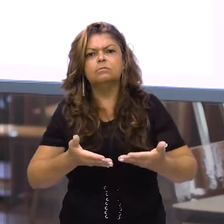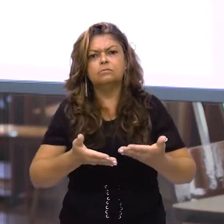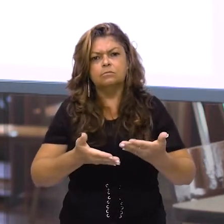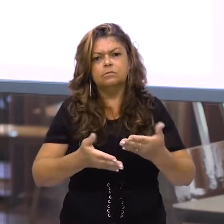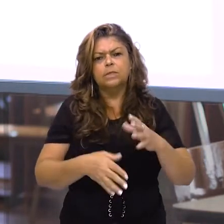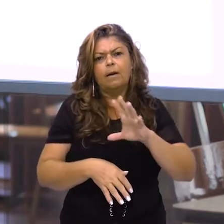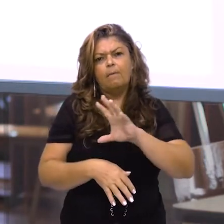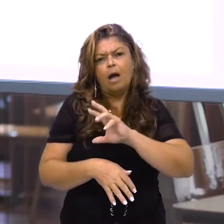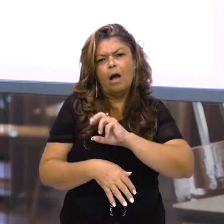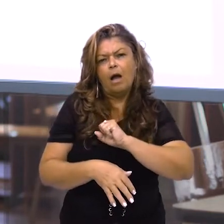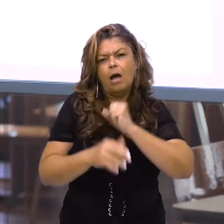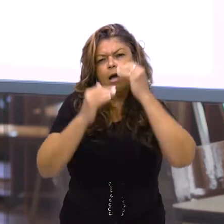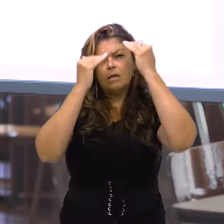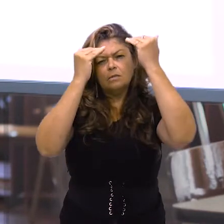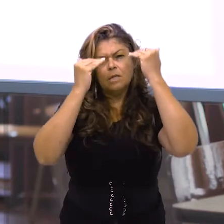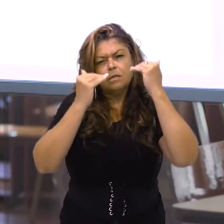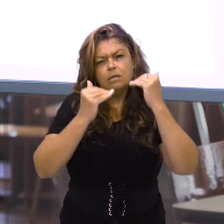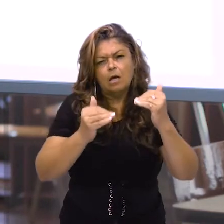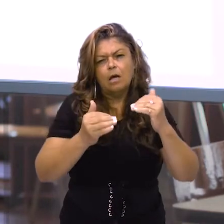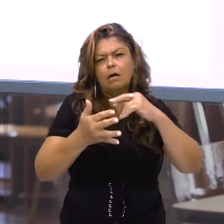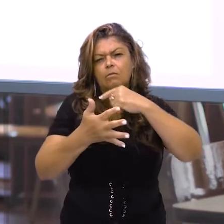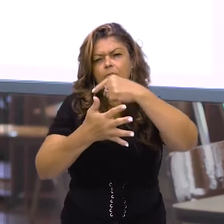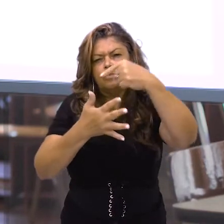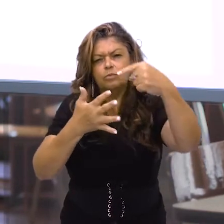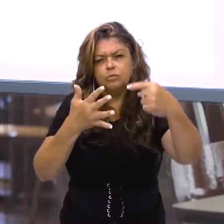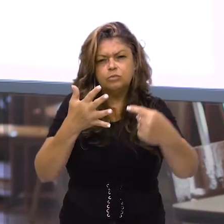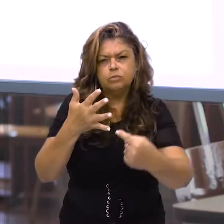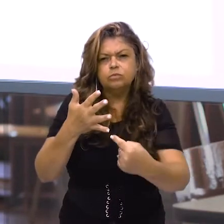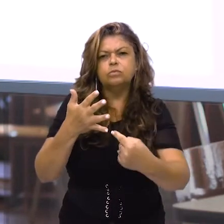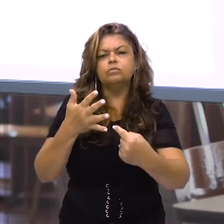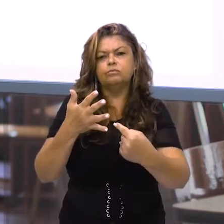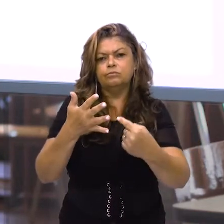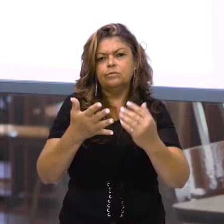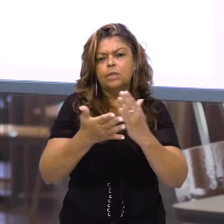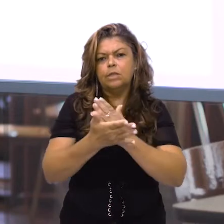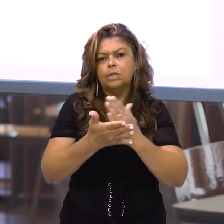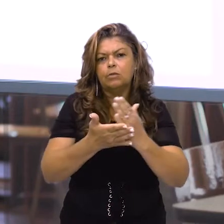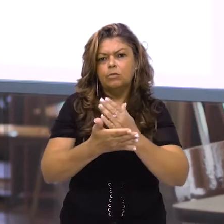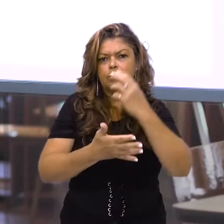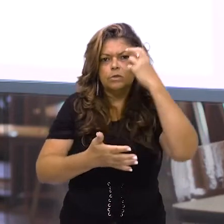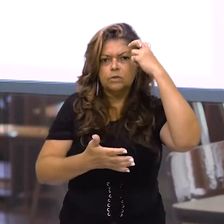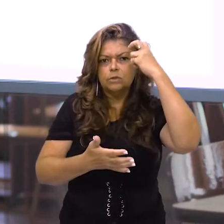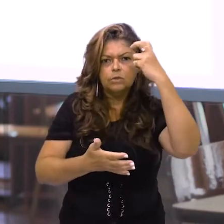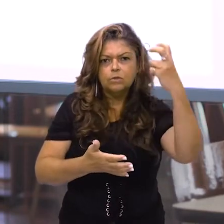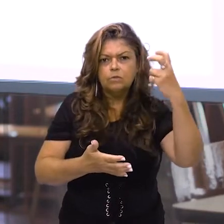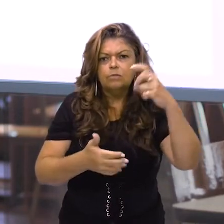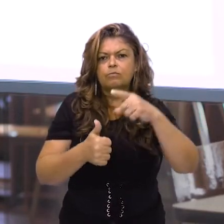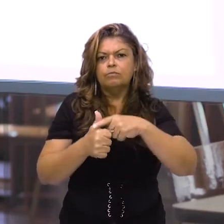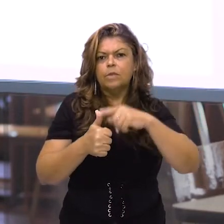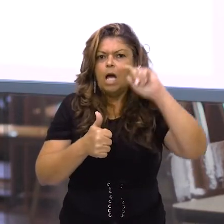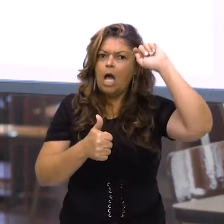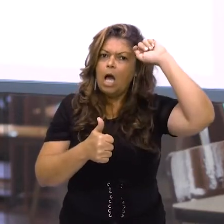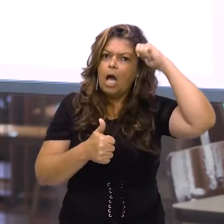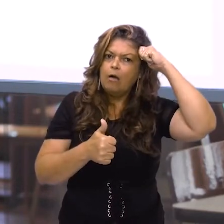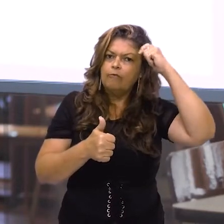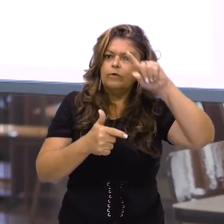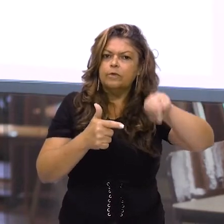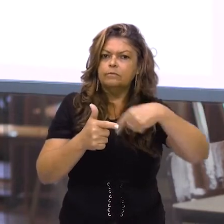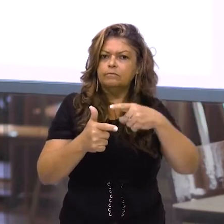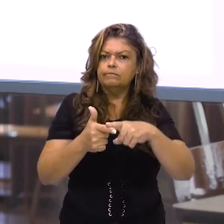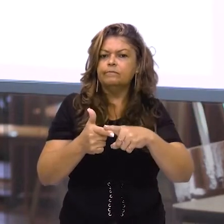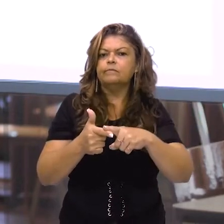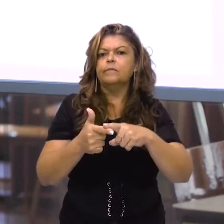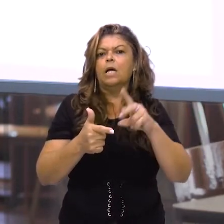preservação da vida como um todo. Então, veja, em algumas culturas tribais,